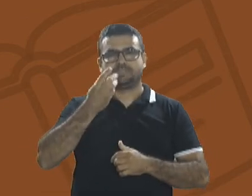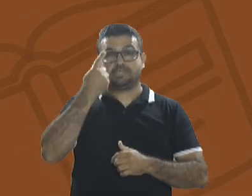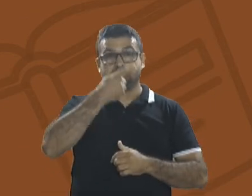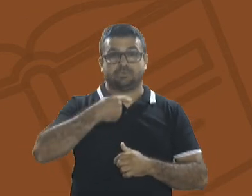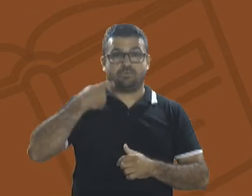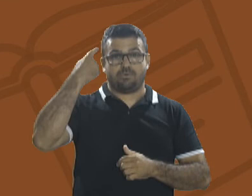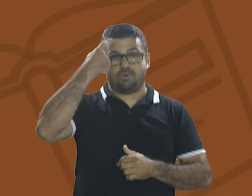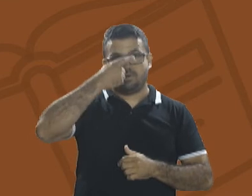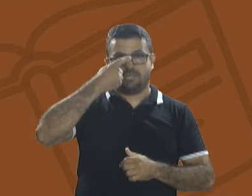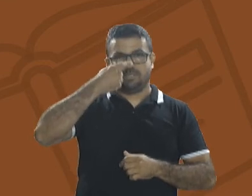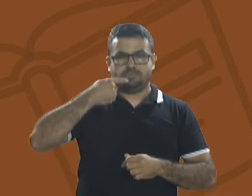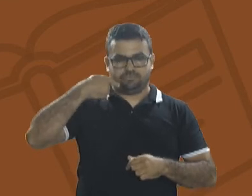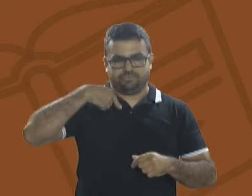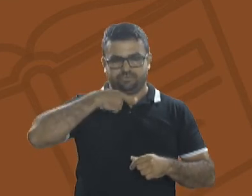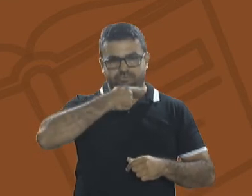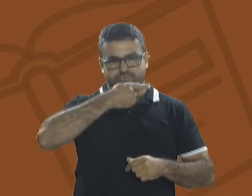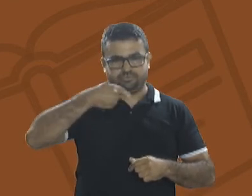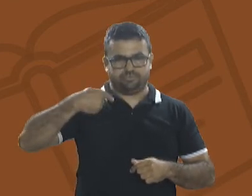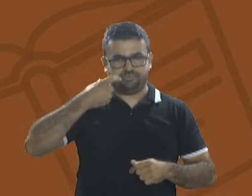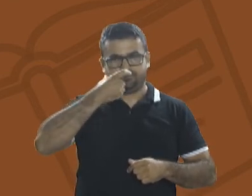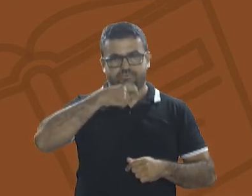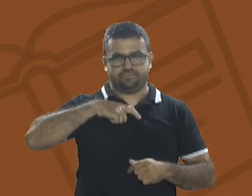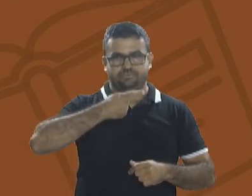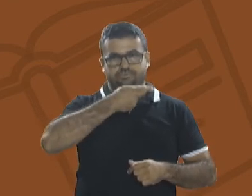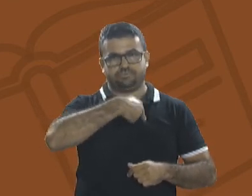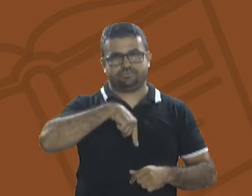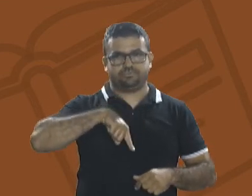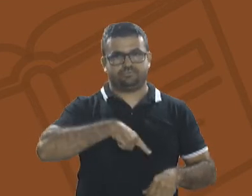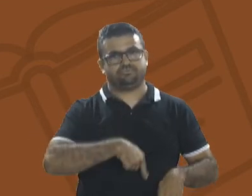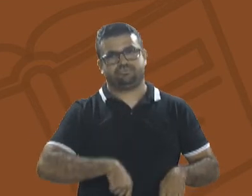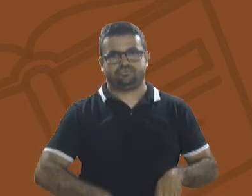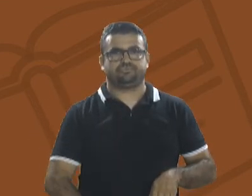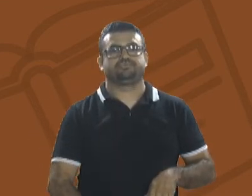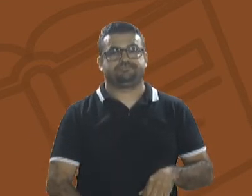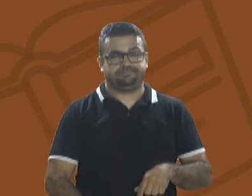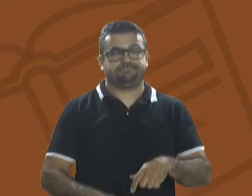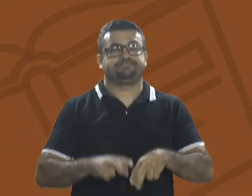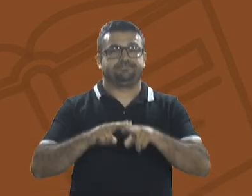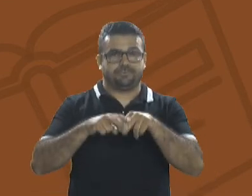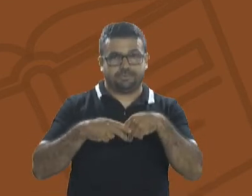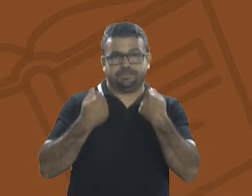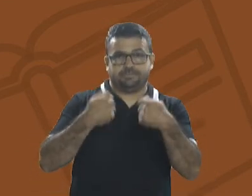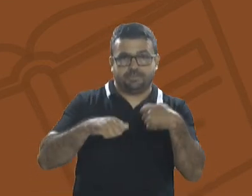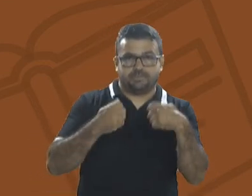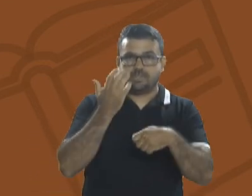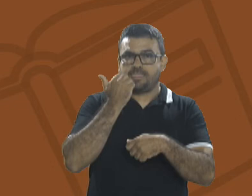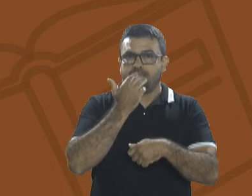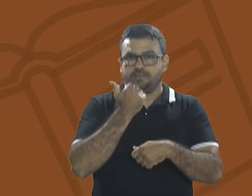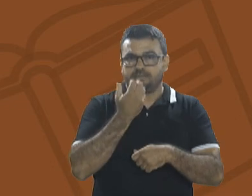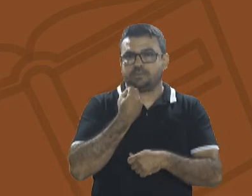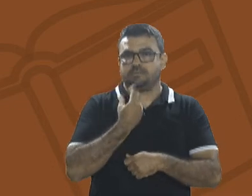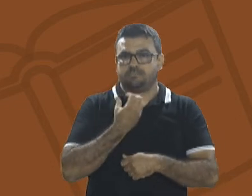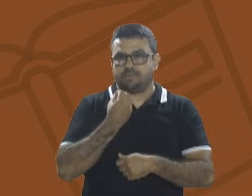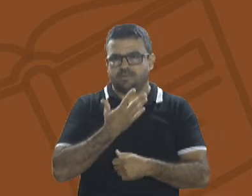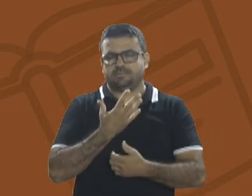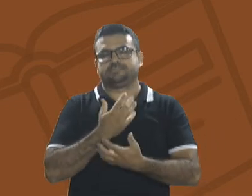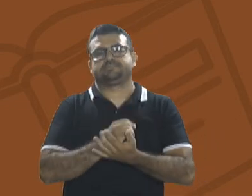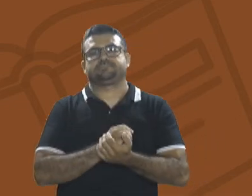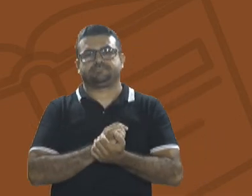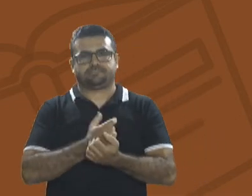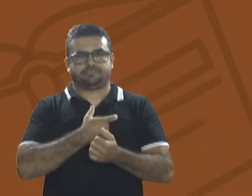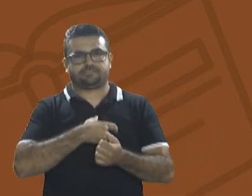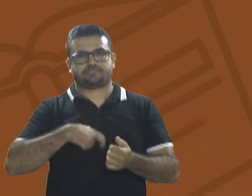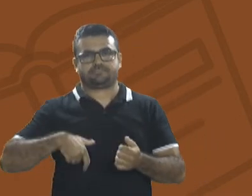intestino inteiro, certo, gente? Então, por isso que a gente precisa mastigar bem, né? Tá todo